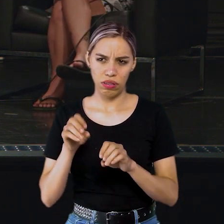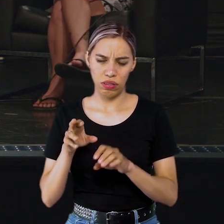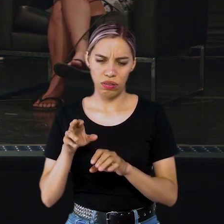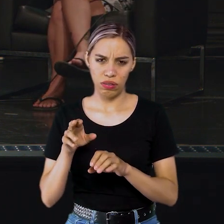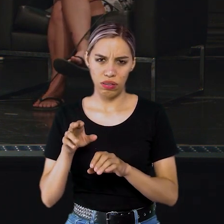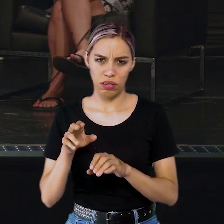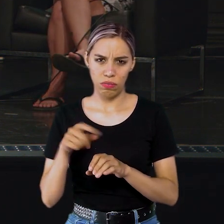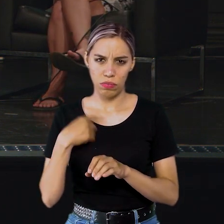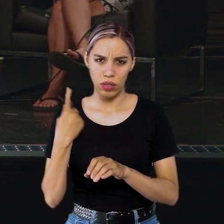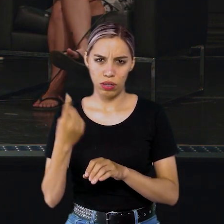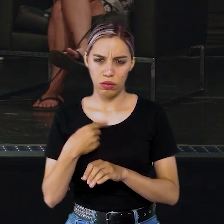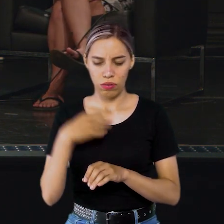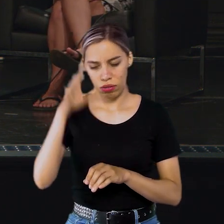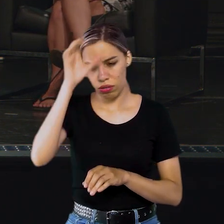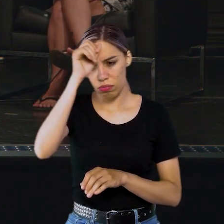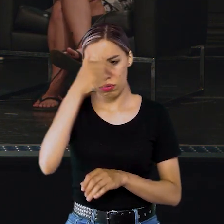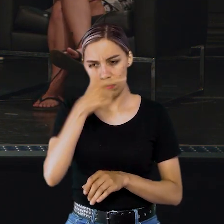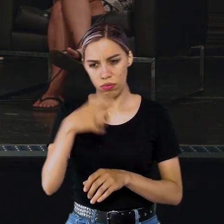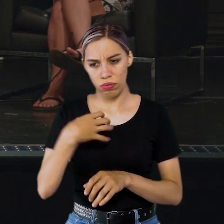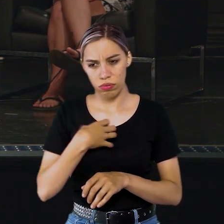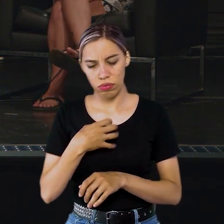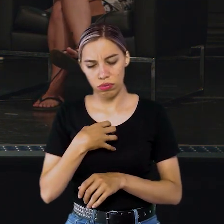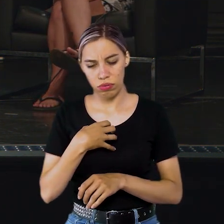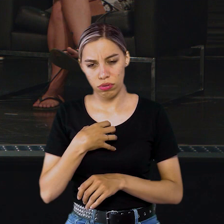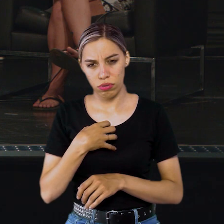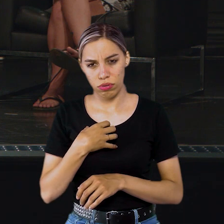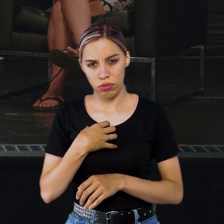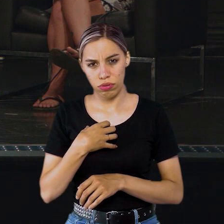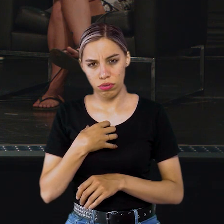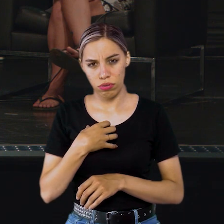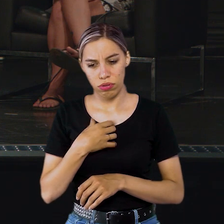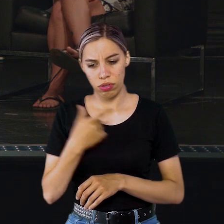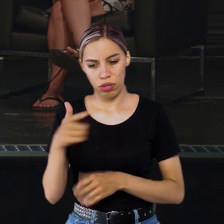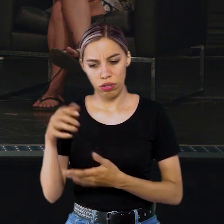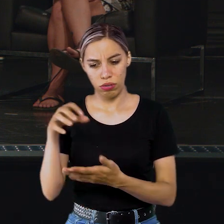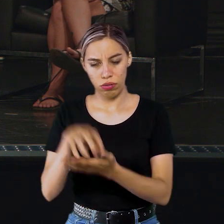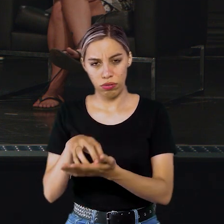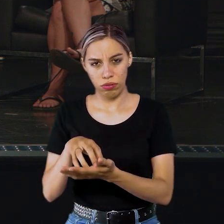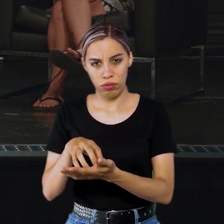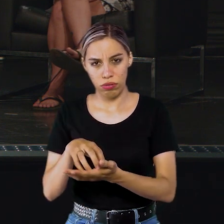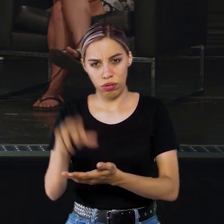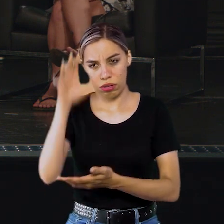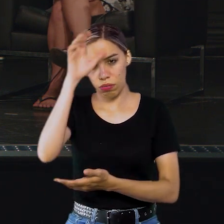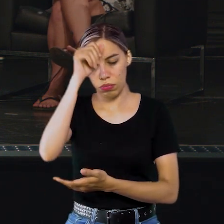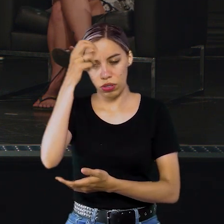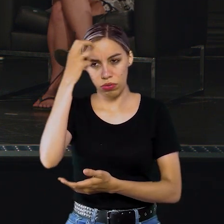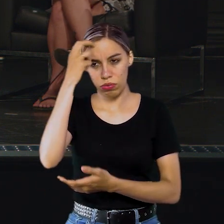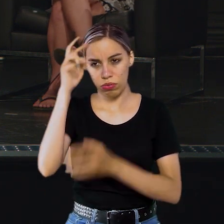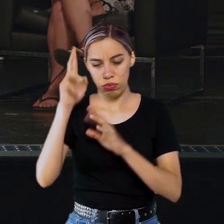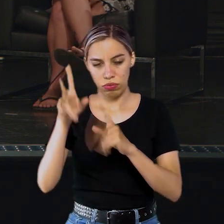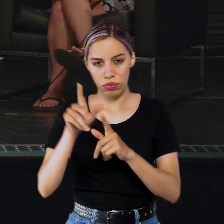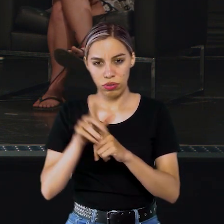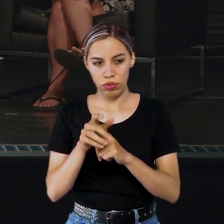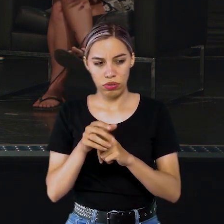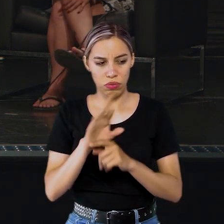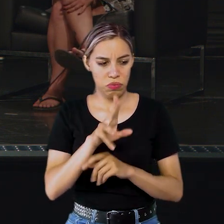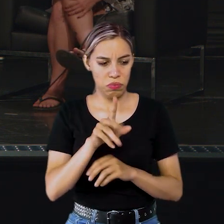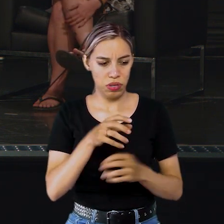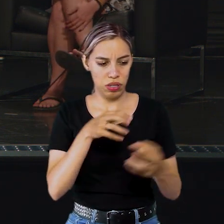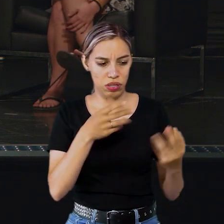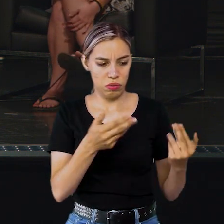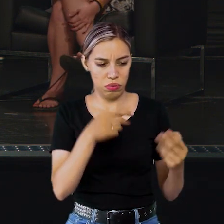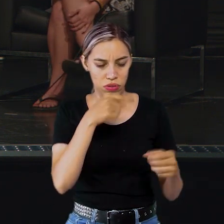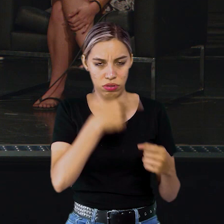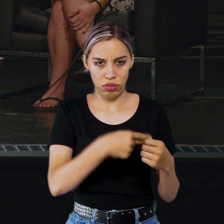para nós, não é. A gente aprende de outro jeito, né? A gente aprendeu de outro jeito. Lá na nossa cultura, não é igual essa que está aqui.